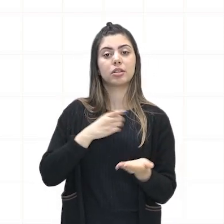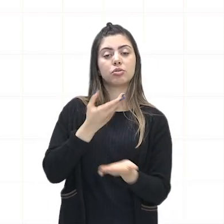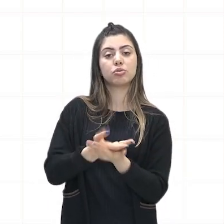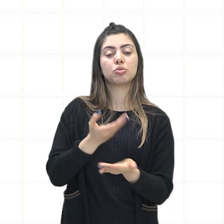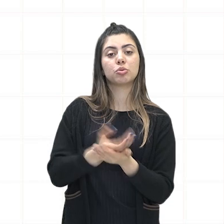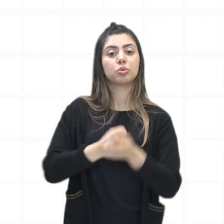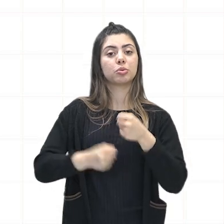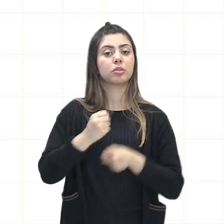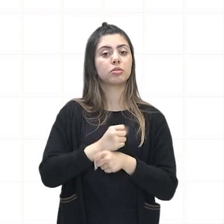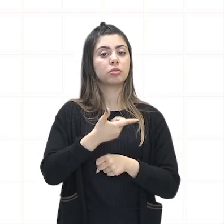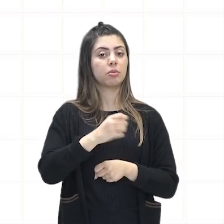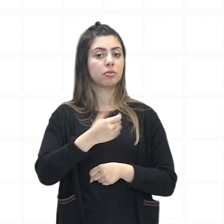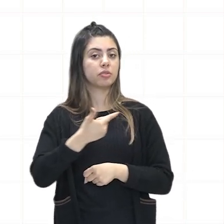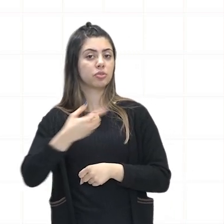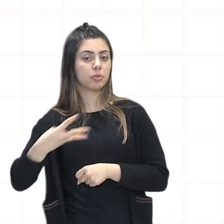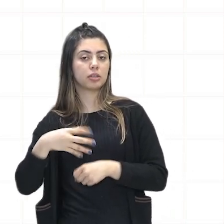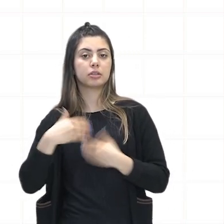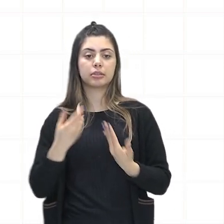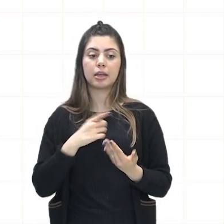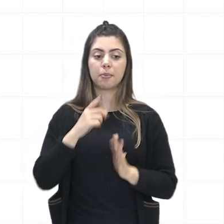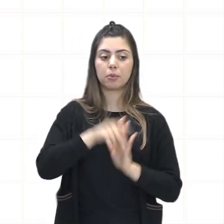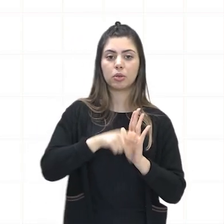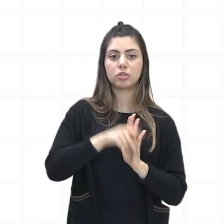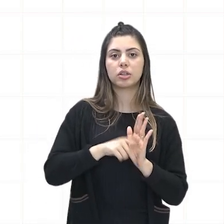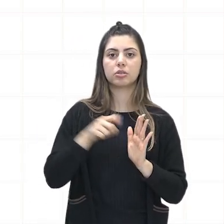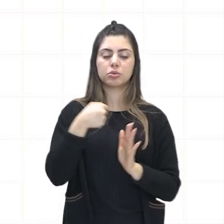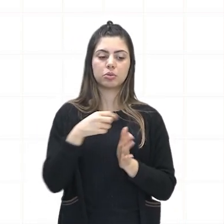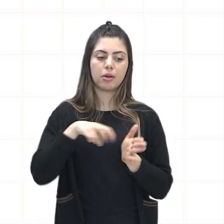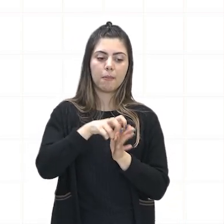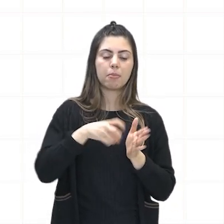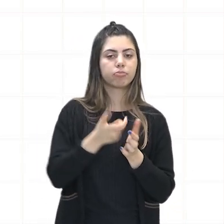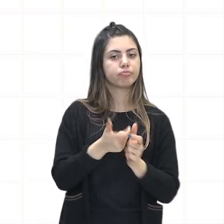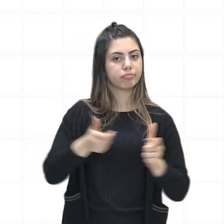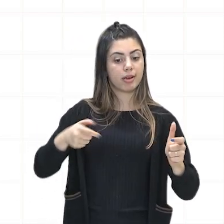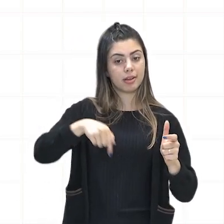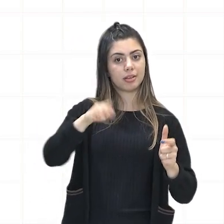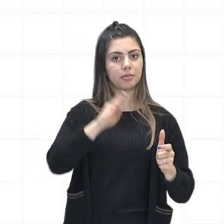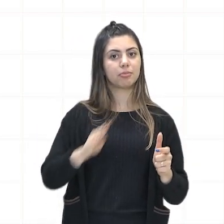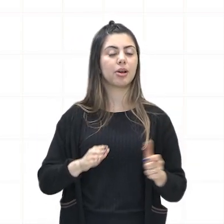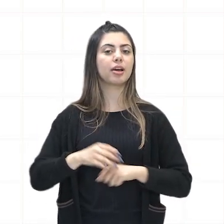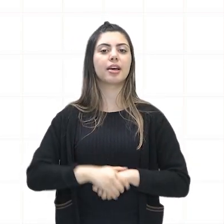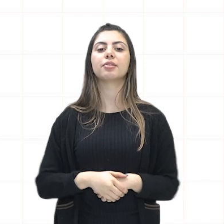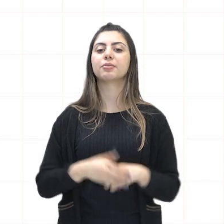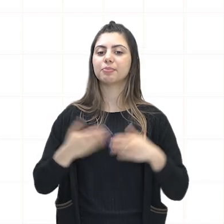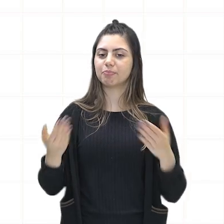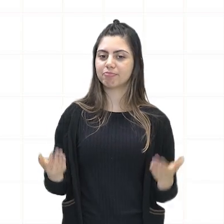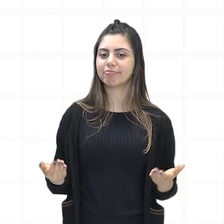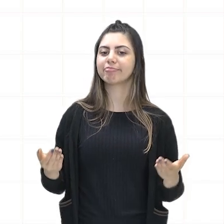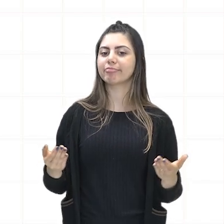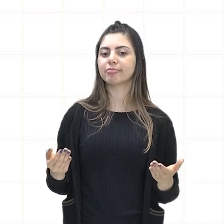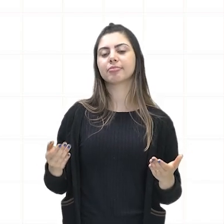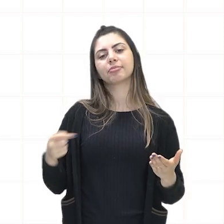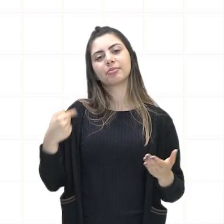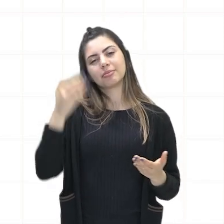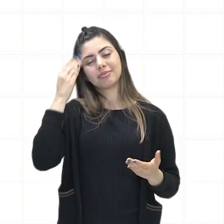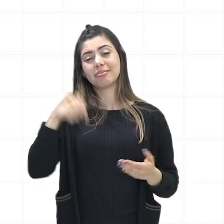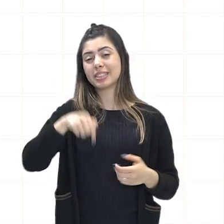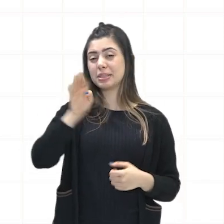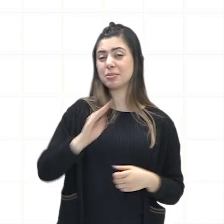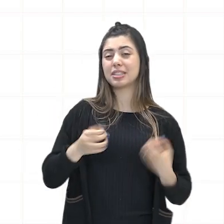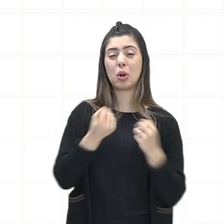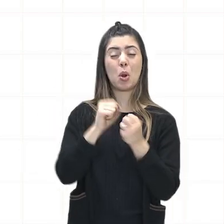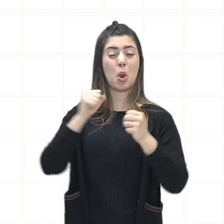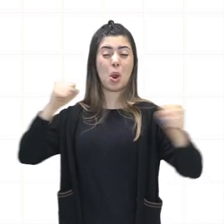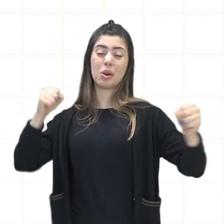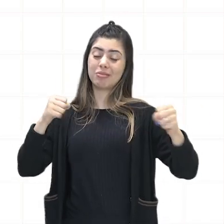Brasil, investimento em ferrovia. Inclusive essa aula está sendo transmitida em 2024. Existem alguns projetos, né, de aumentar as ferrovias aí no